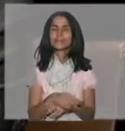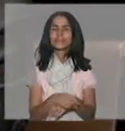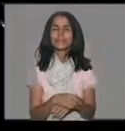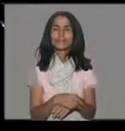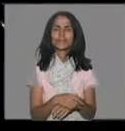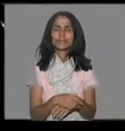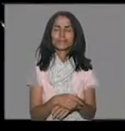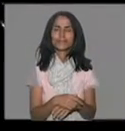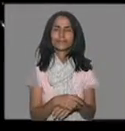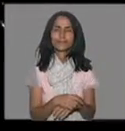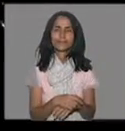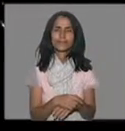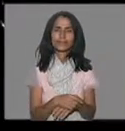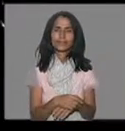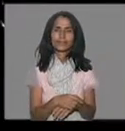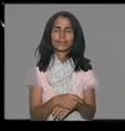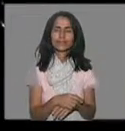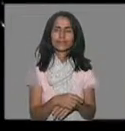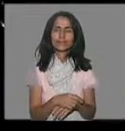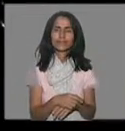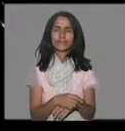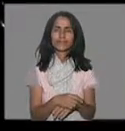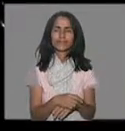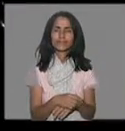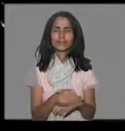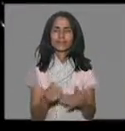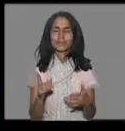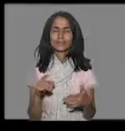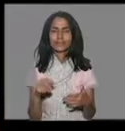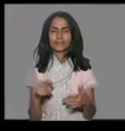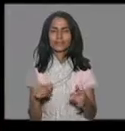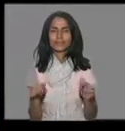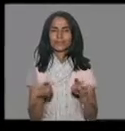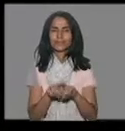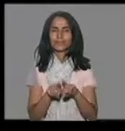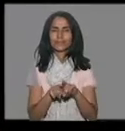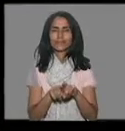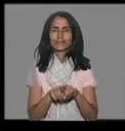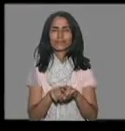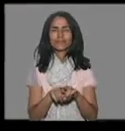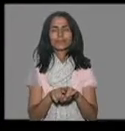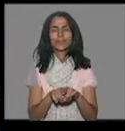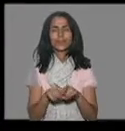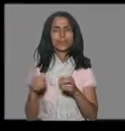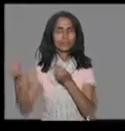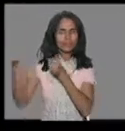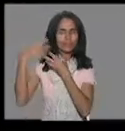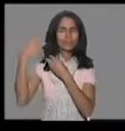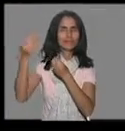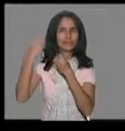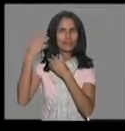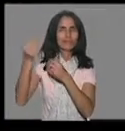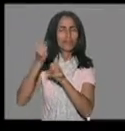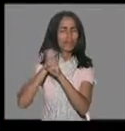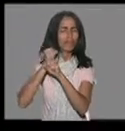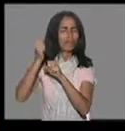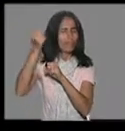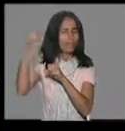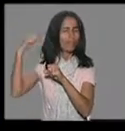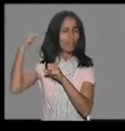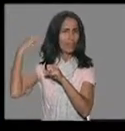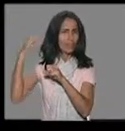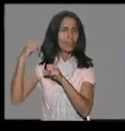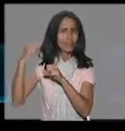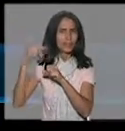segundo passo é também tem a ver com a descolonização das idéias a